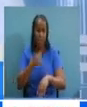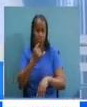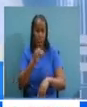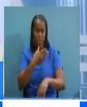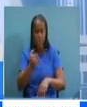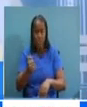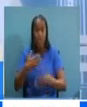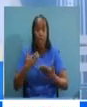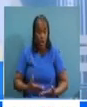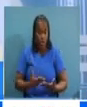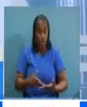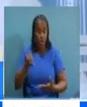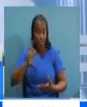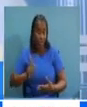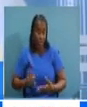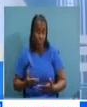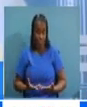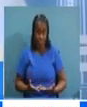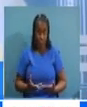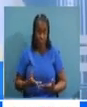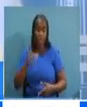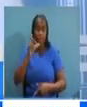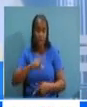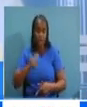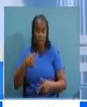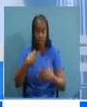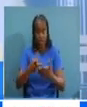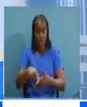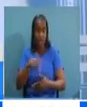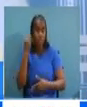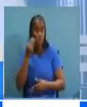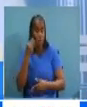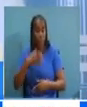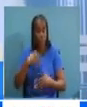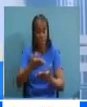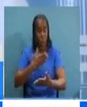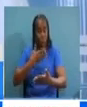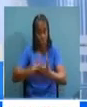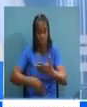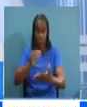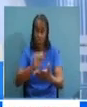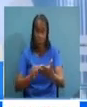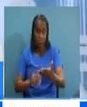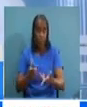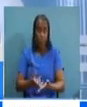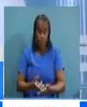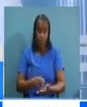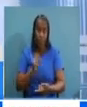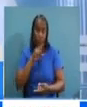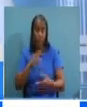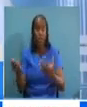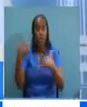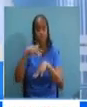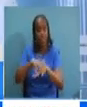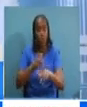2015 até esta data, também se cedesse a estes jovens os seus certificados e os seus diplomas para poderem